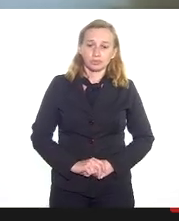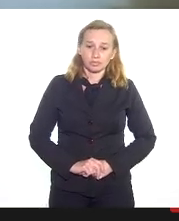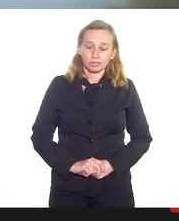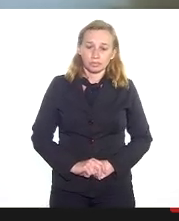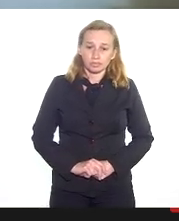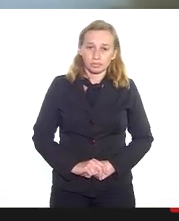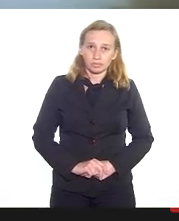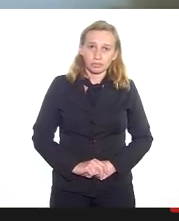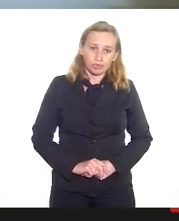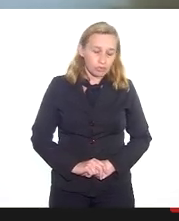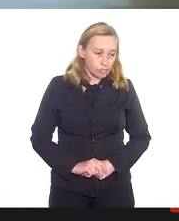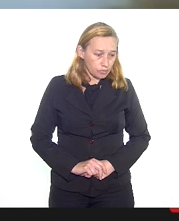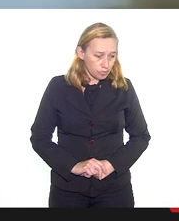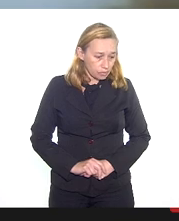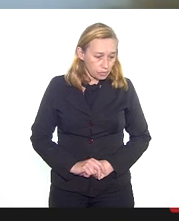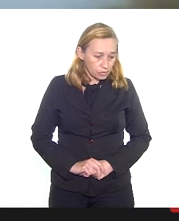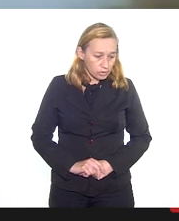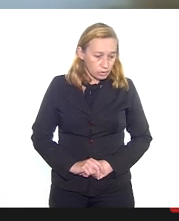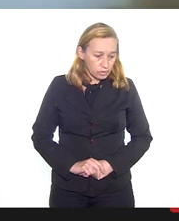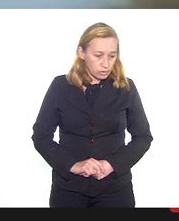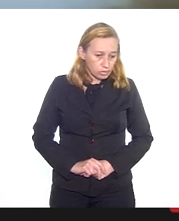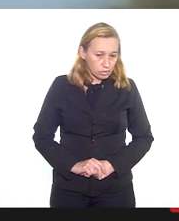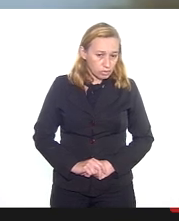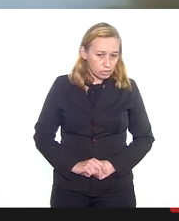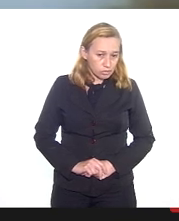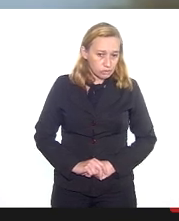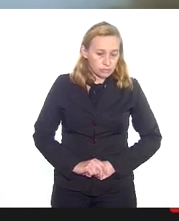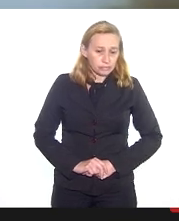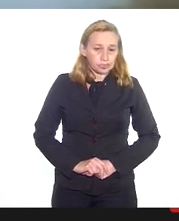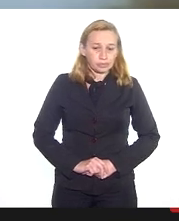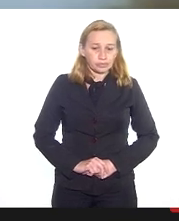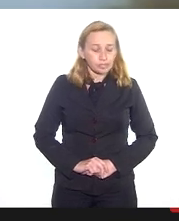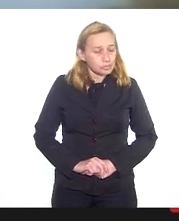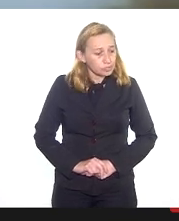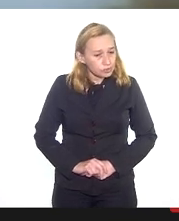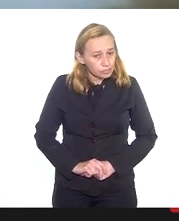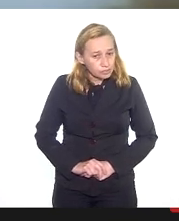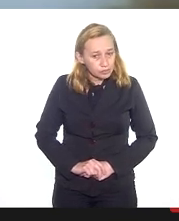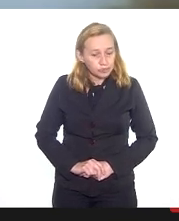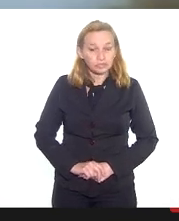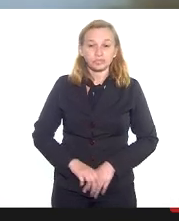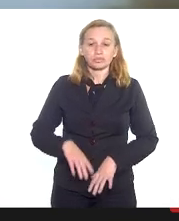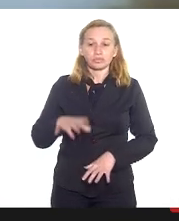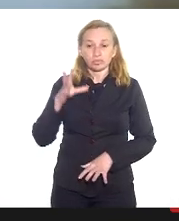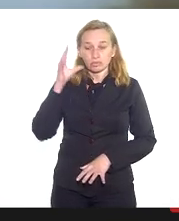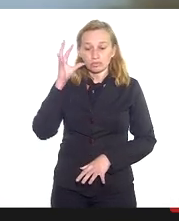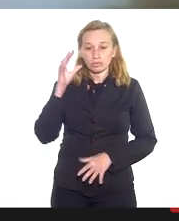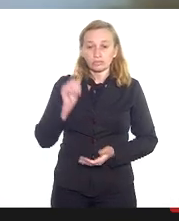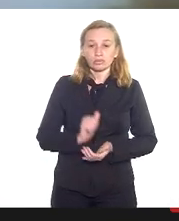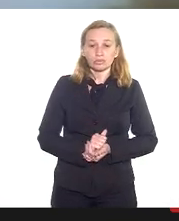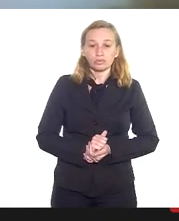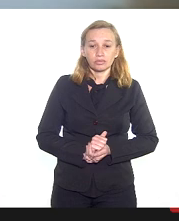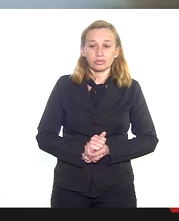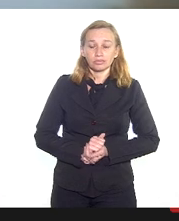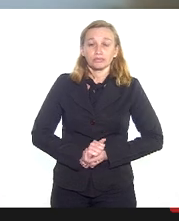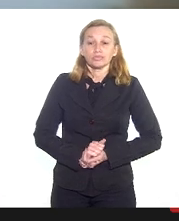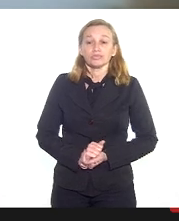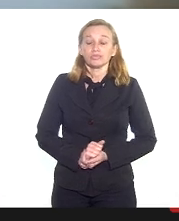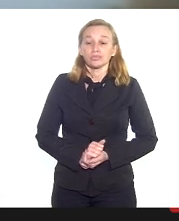concreto betuminoso de cimada quente, um ligante de asfalto de interesse do Departamento de Estado de